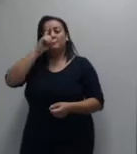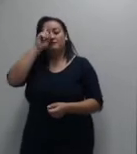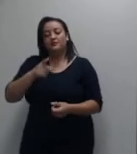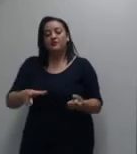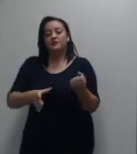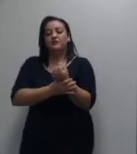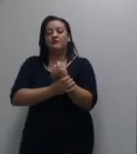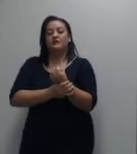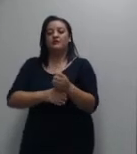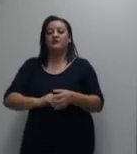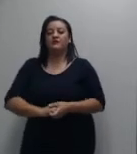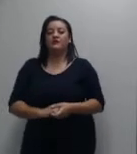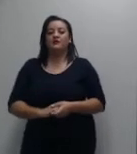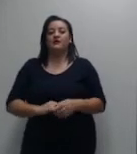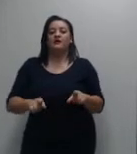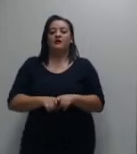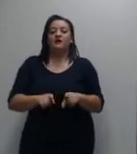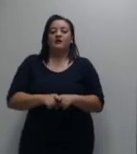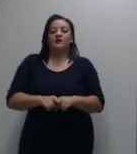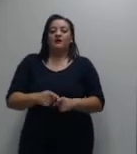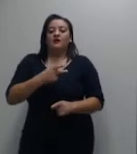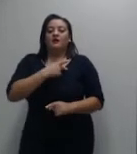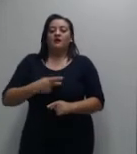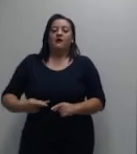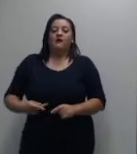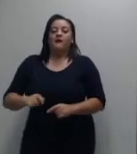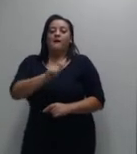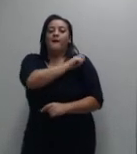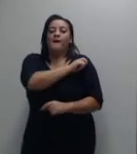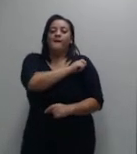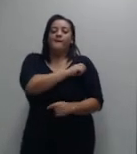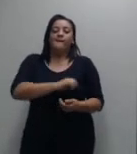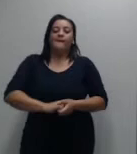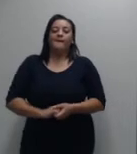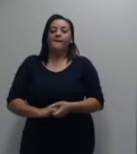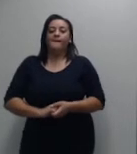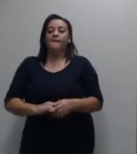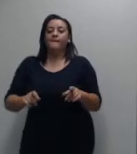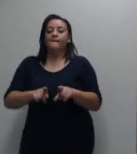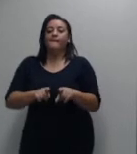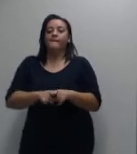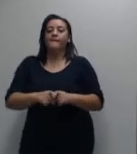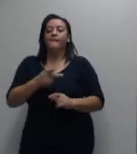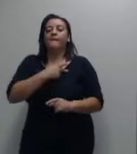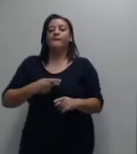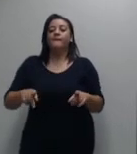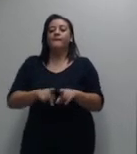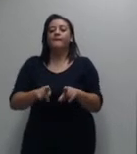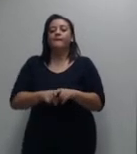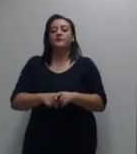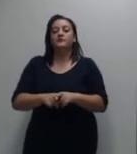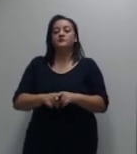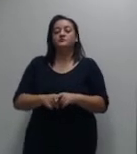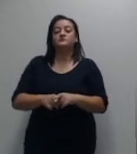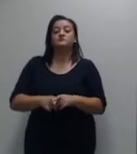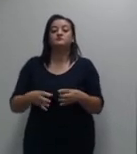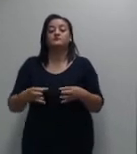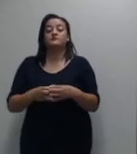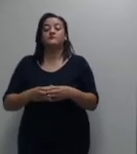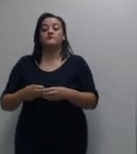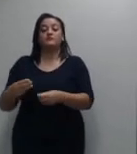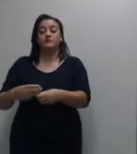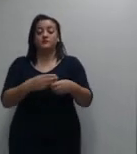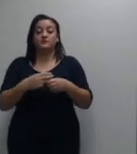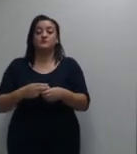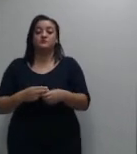Segurança contra o prefeito do Rio de Janeiro e Presidente também da Câmara Municipal do